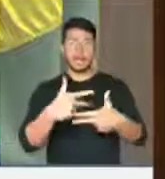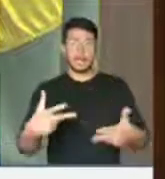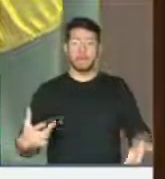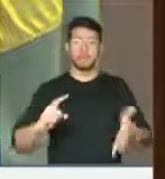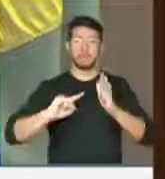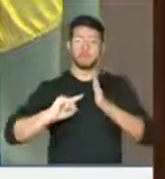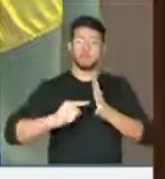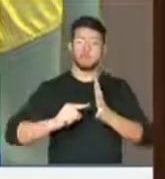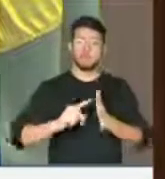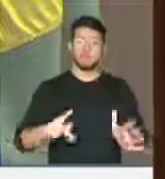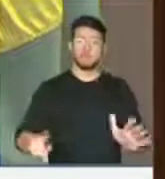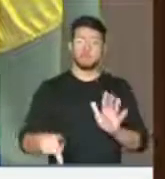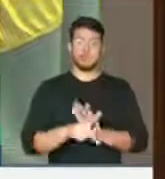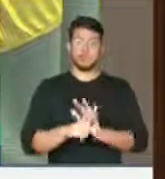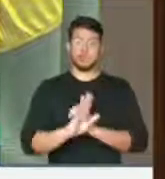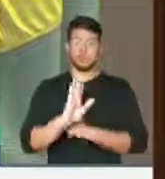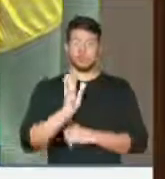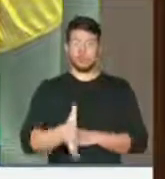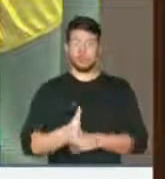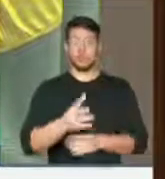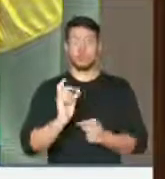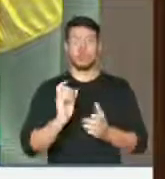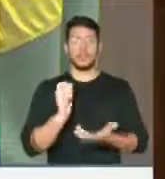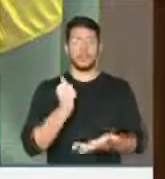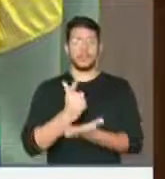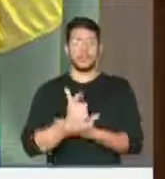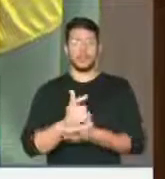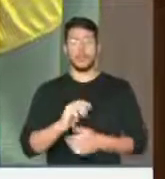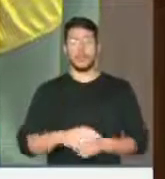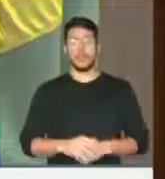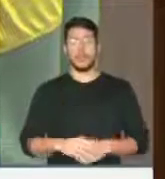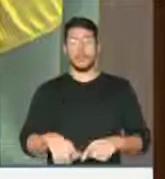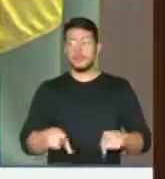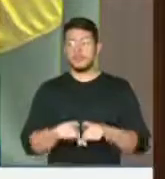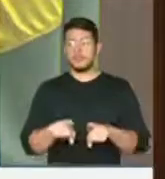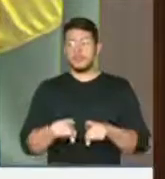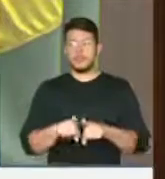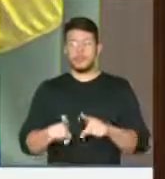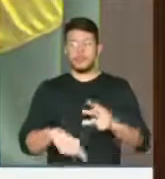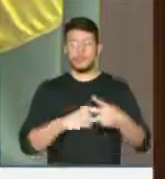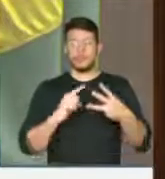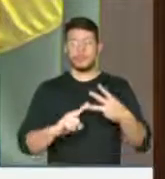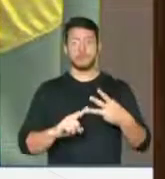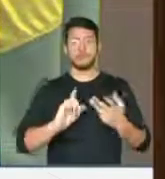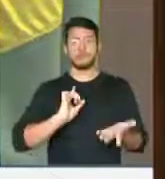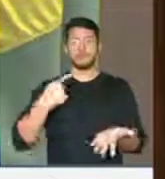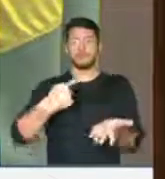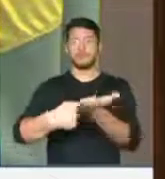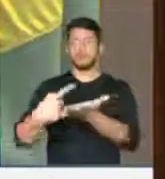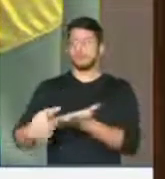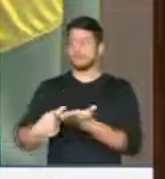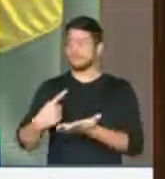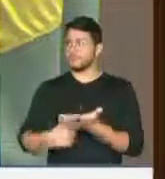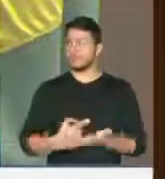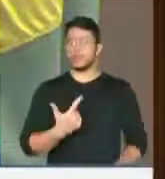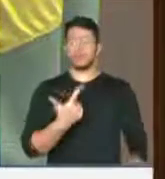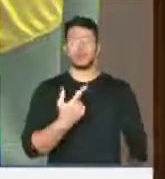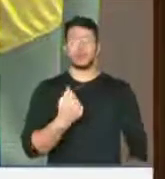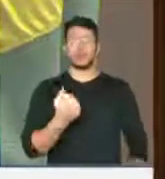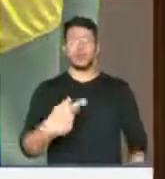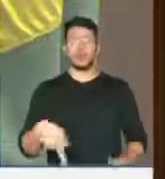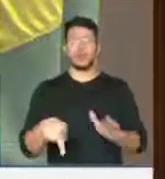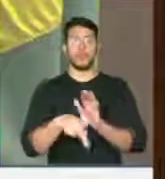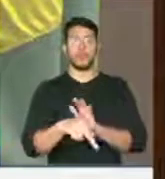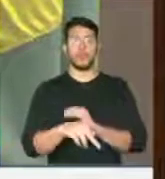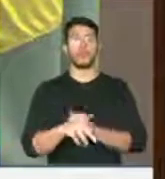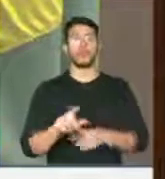de tratores e que foram comprados. Repactuação em até 10 anos do valor do crédito agropecuário. Linha